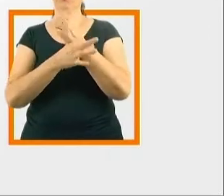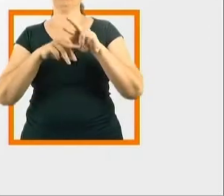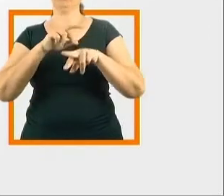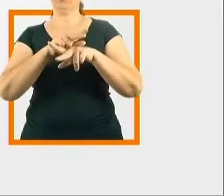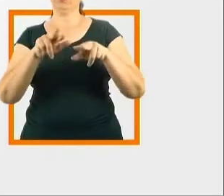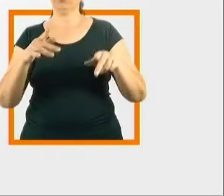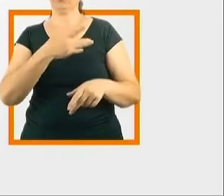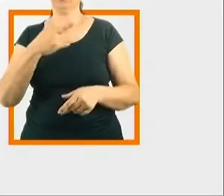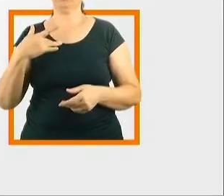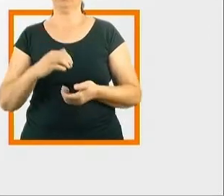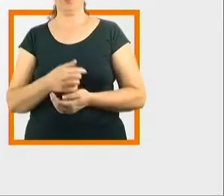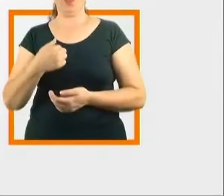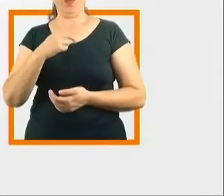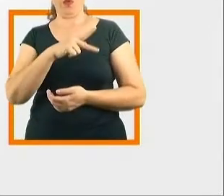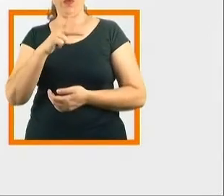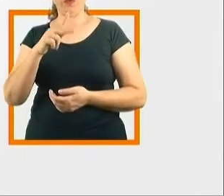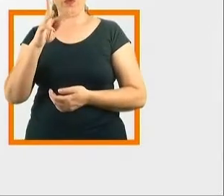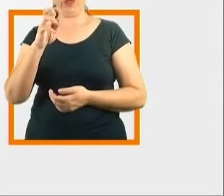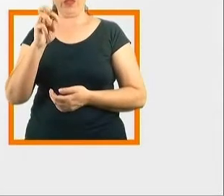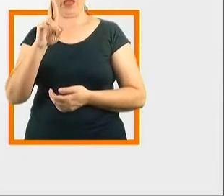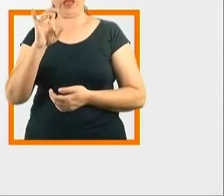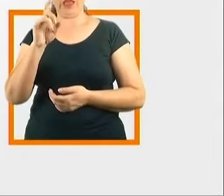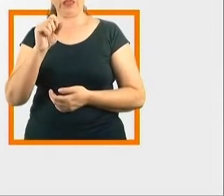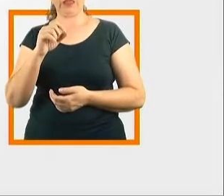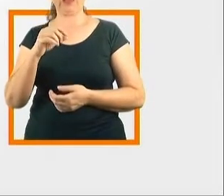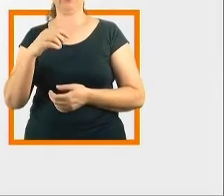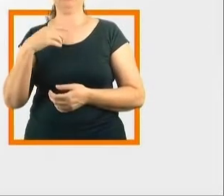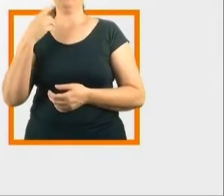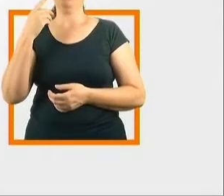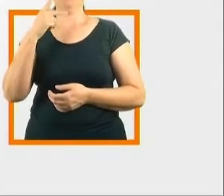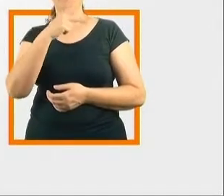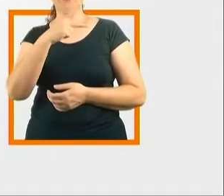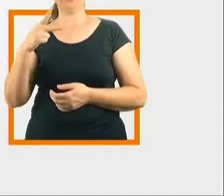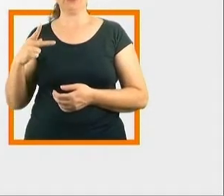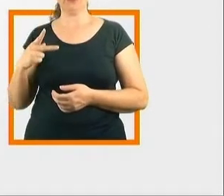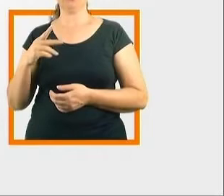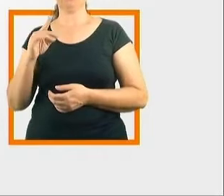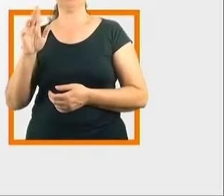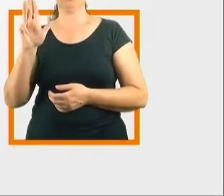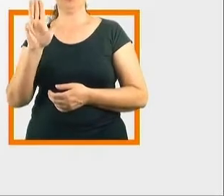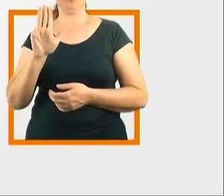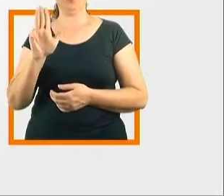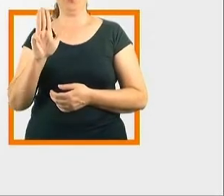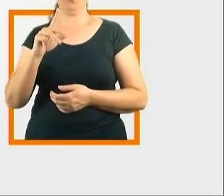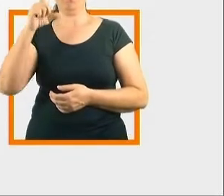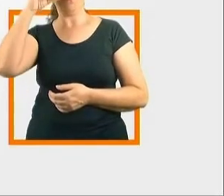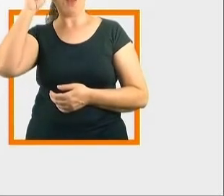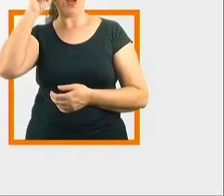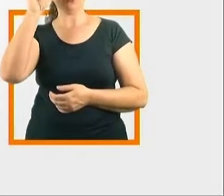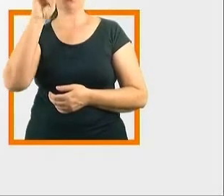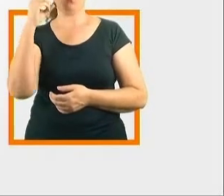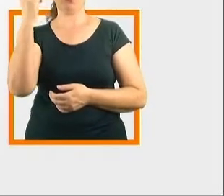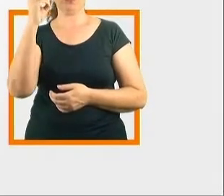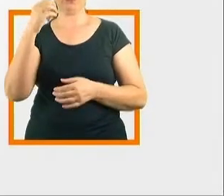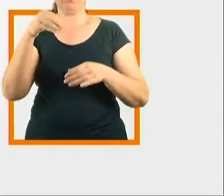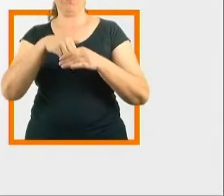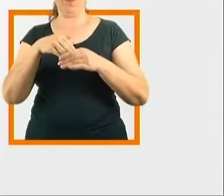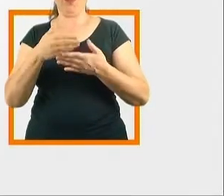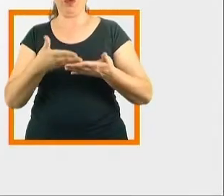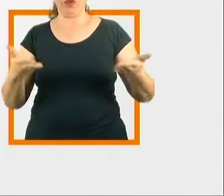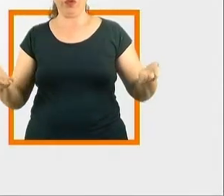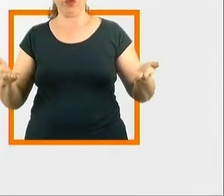segurança, diversidade e saúde. Sou professora Tereza, candidata do presidente Lula e do senador Márcio França Osasco.